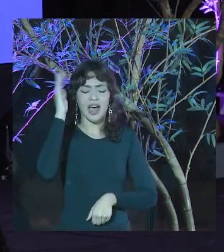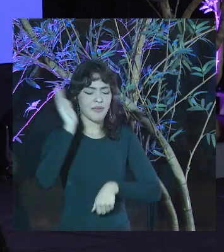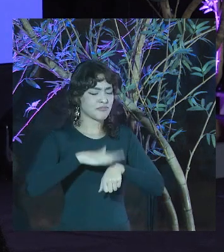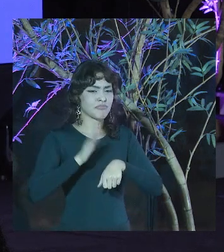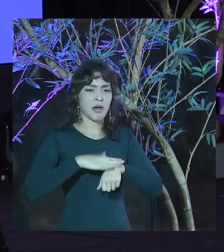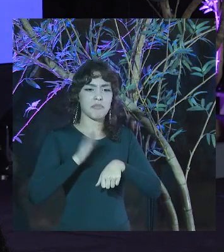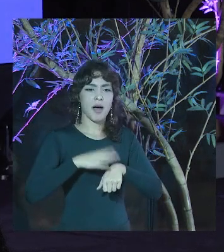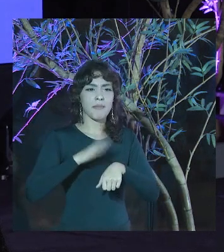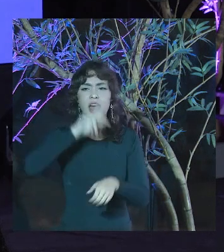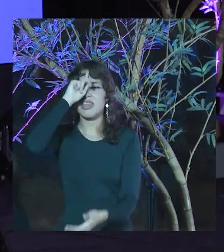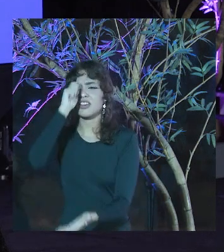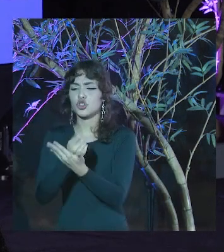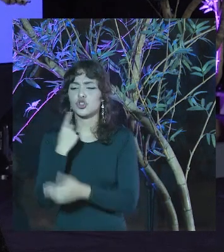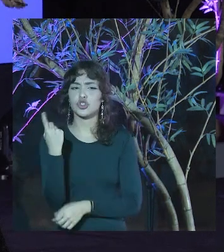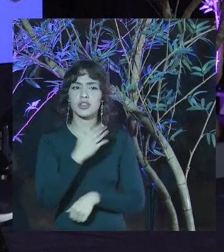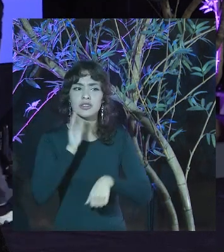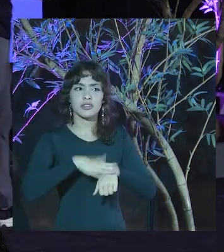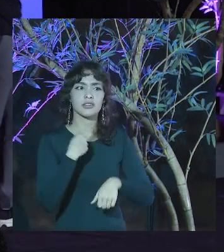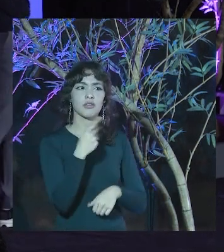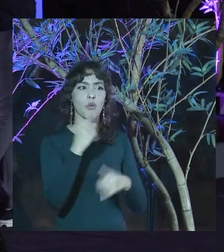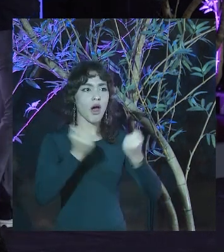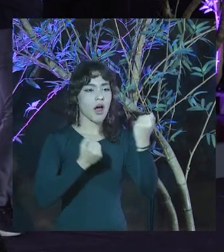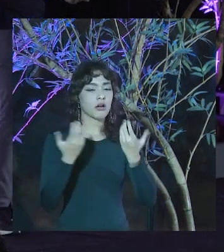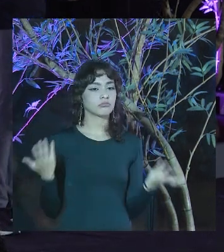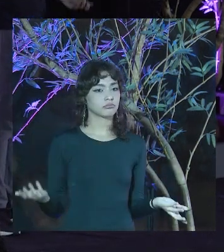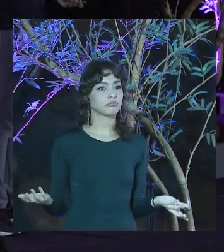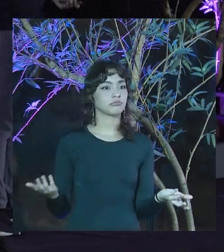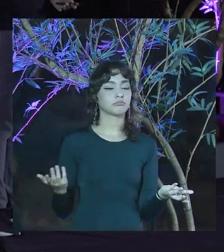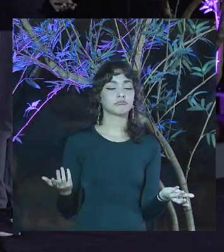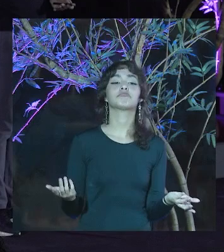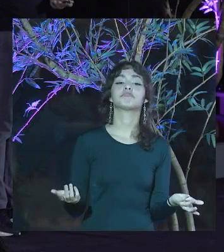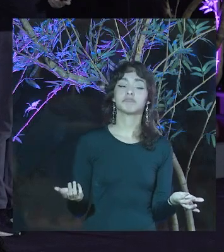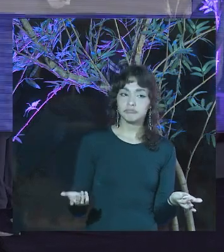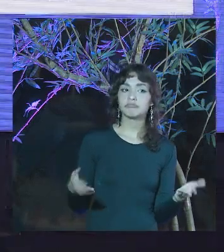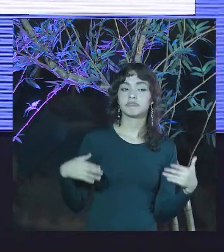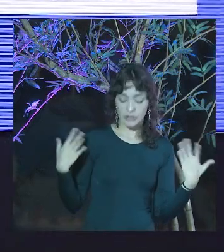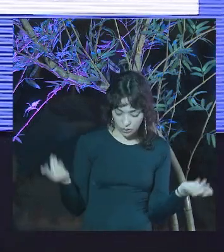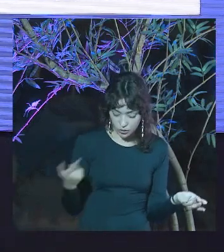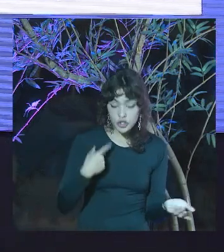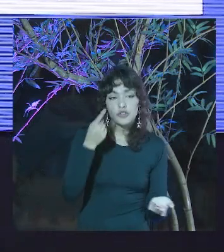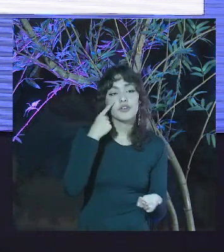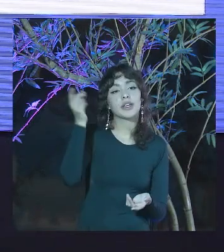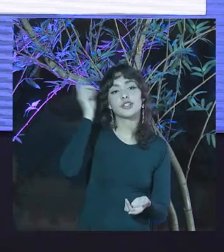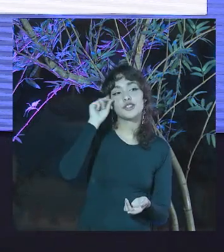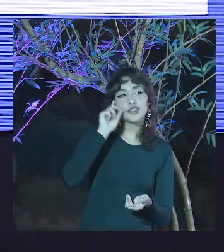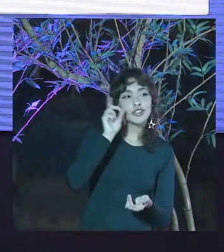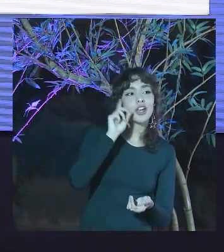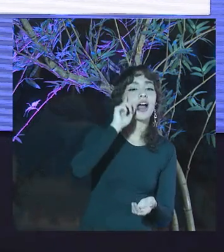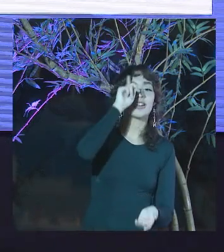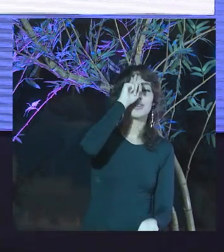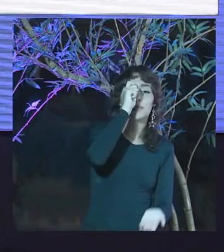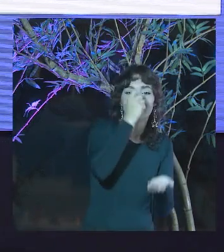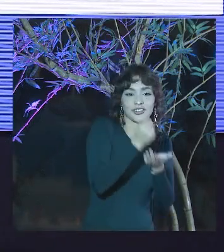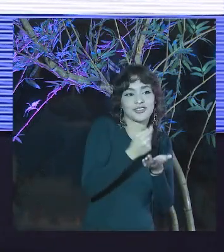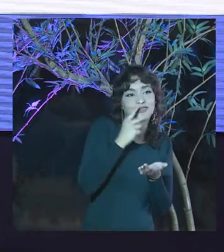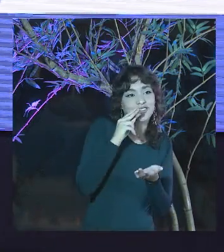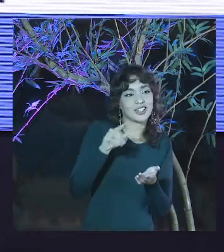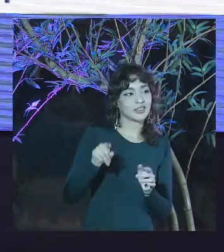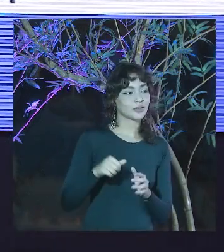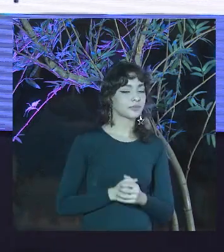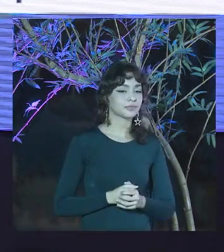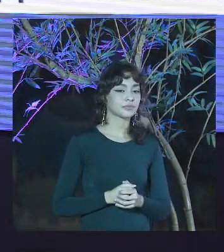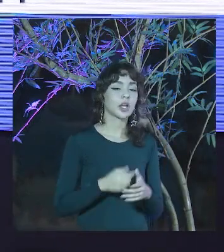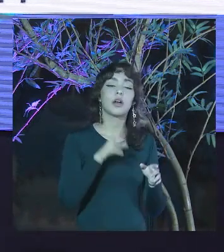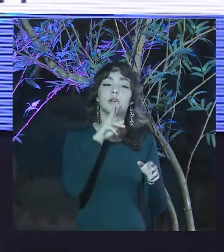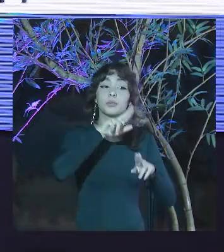a decisão. E é isso que a gente está começando a ver no nosso cenário de tomada de decisão diária. Por isso que dentro dos ambientes